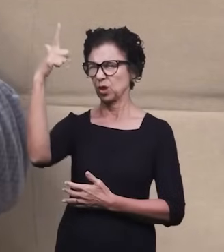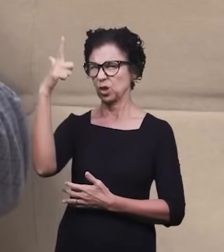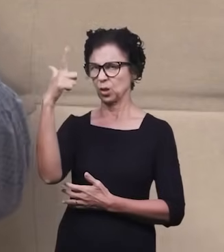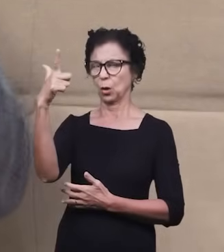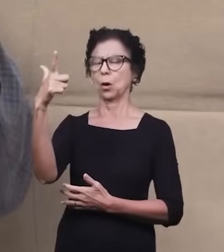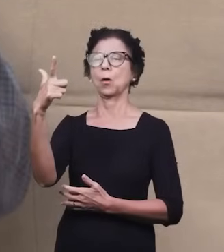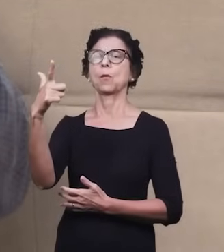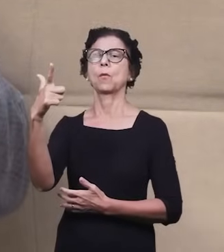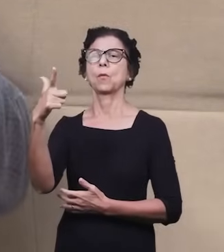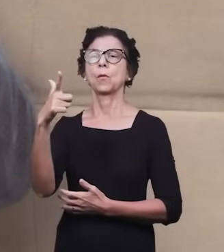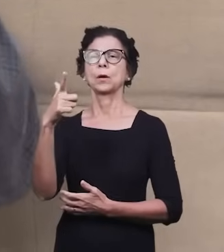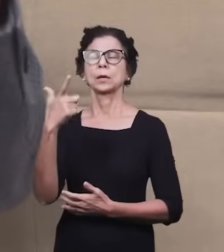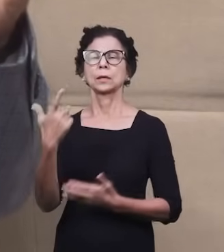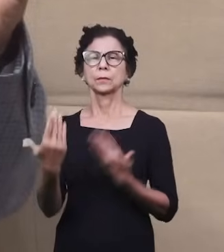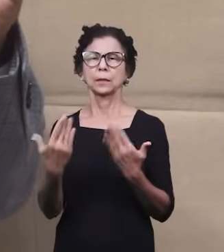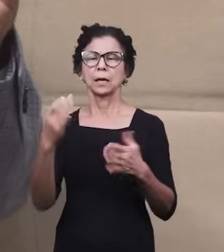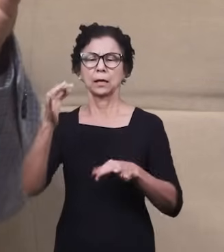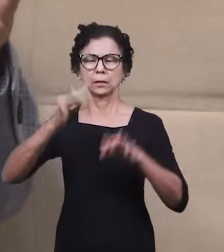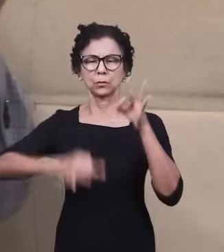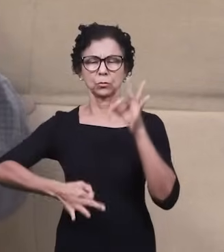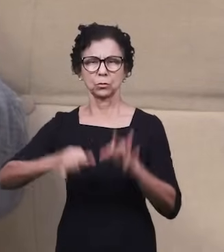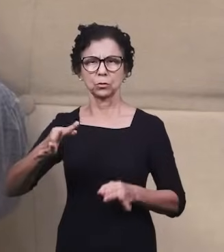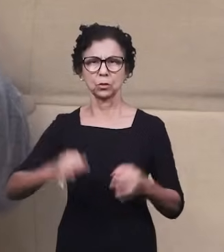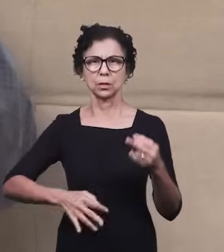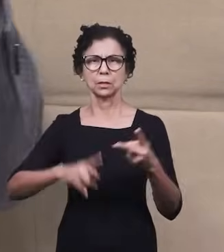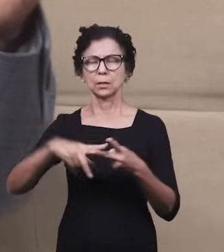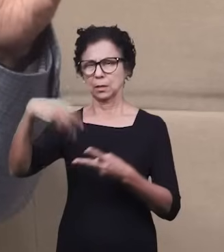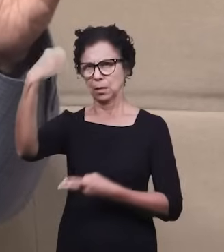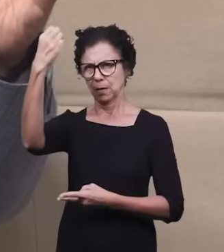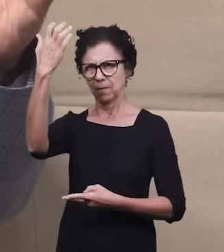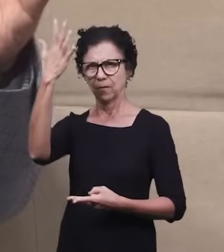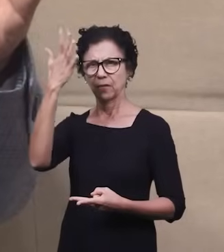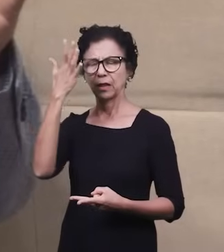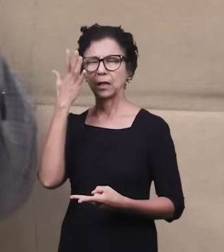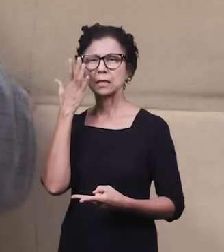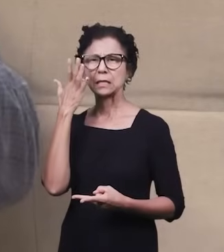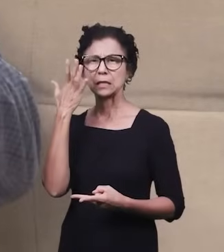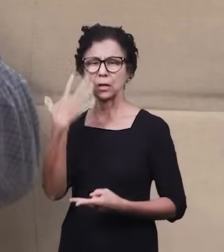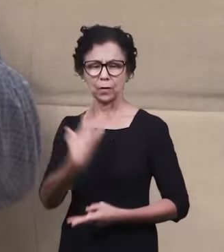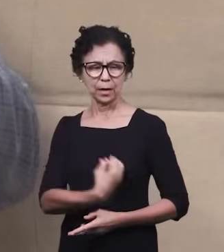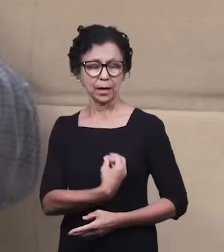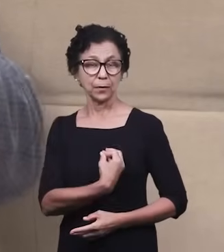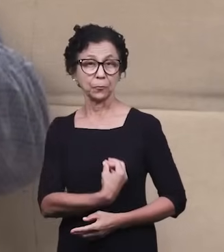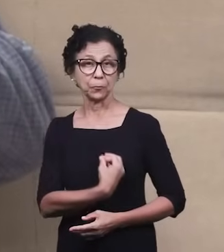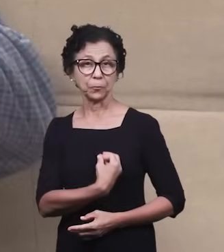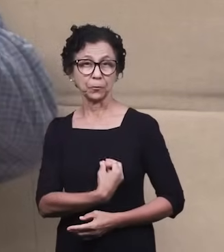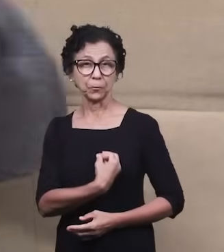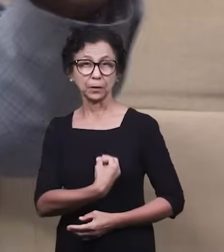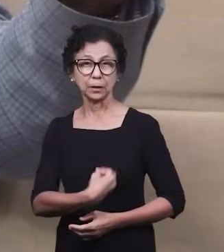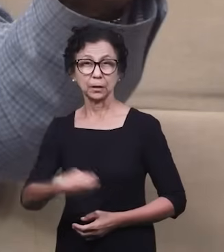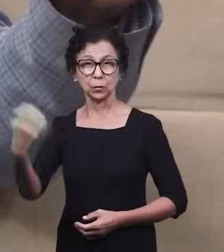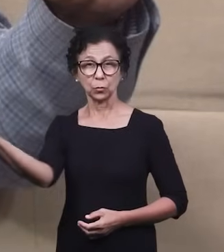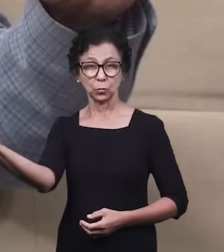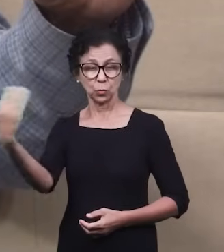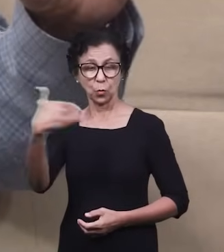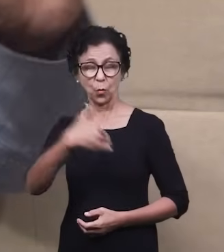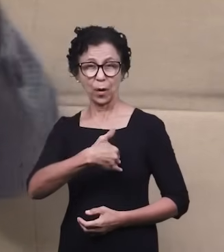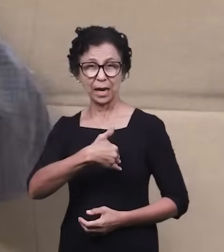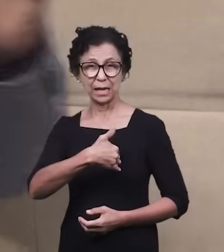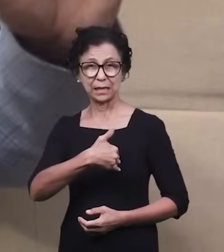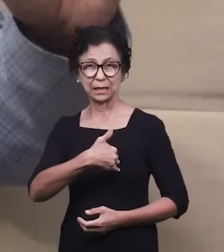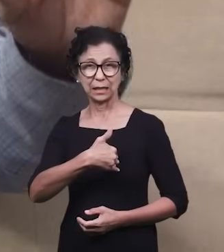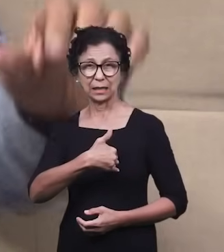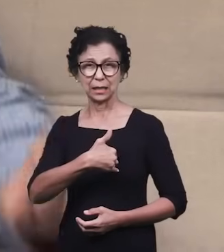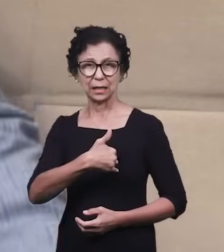fala da sua justiça, é a luz da revelação, é a luz da vida, é a luz que quando brilha dissipa toda a